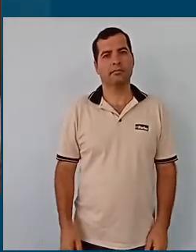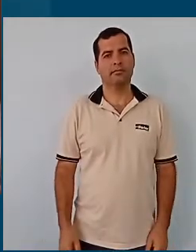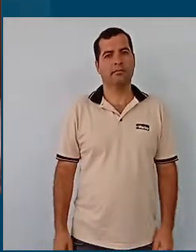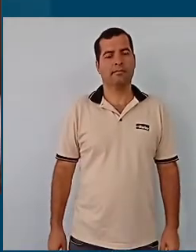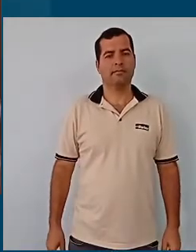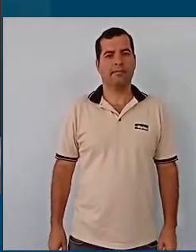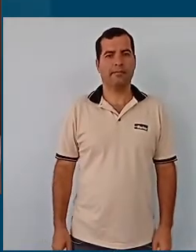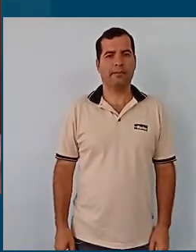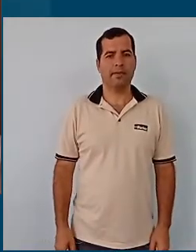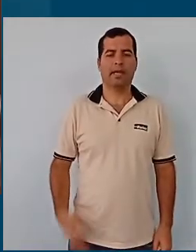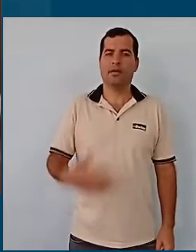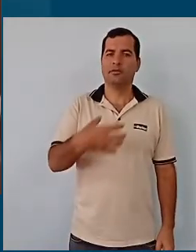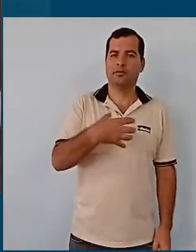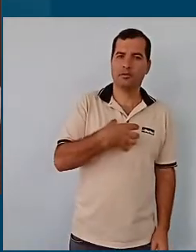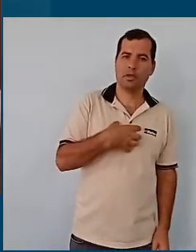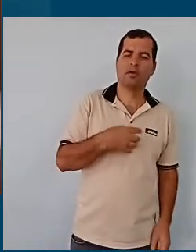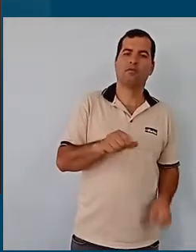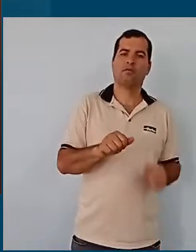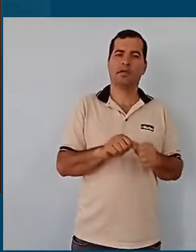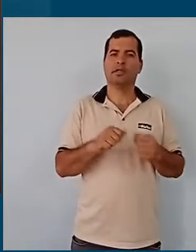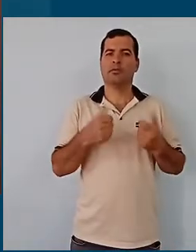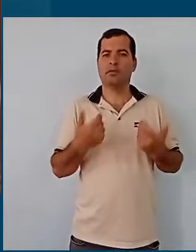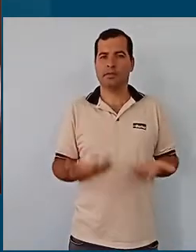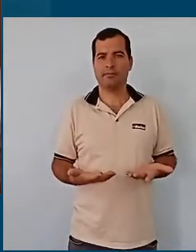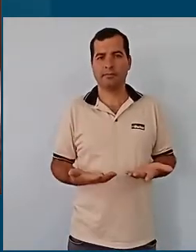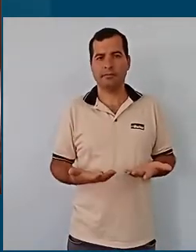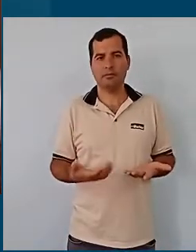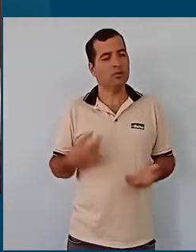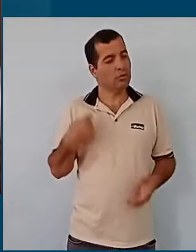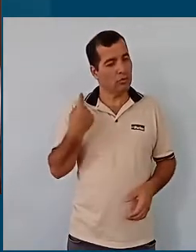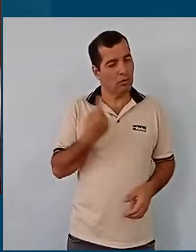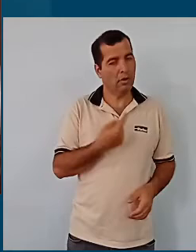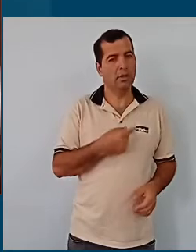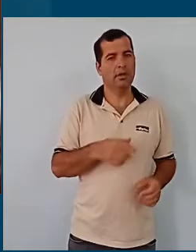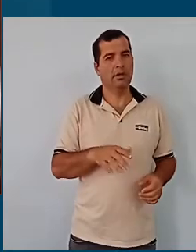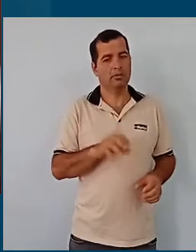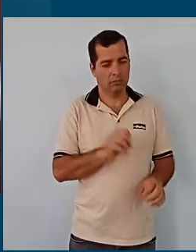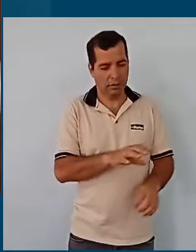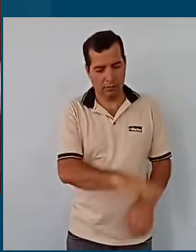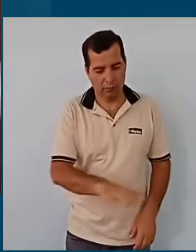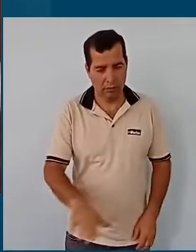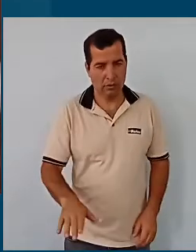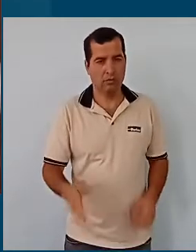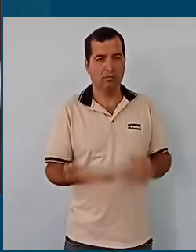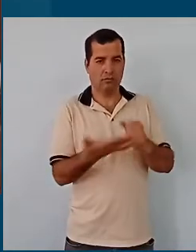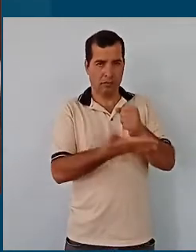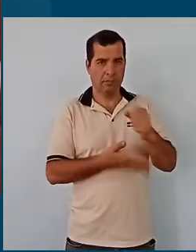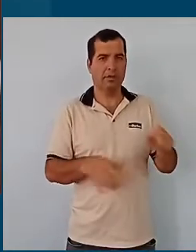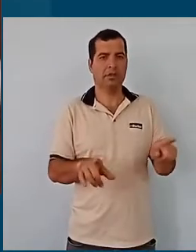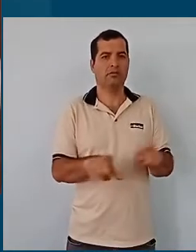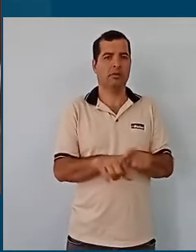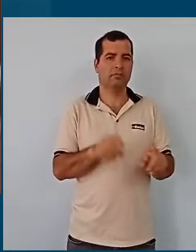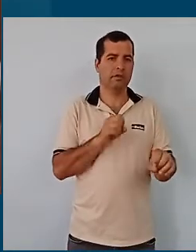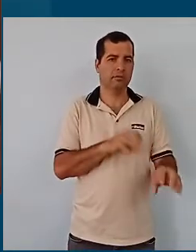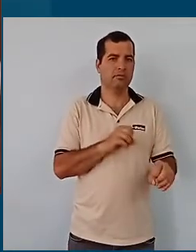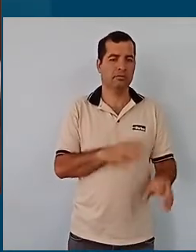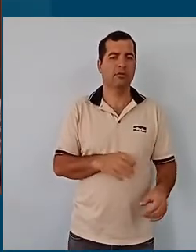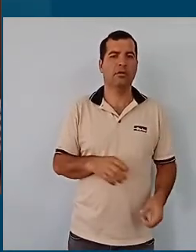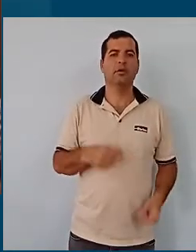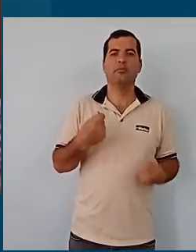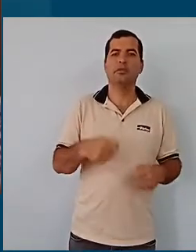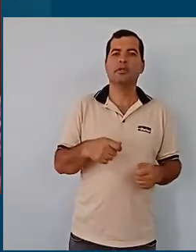Então, e uma maneira de fazer isso, tanto na educação infantil quanto no ensino fundamental, é o professor fazer